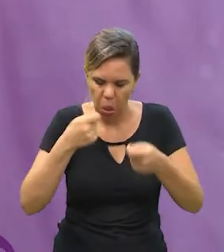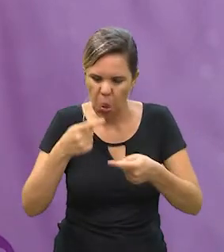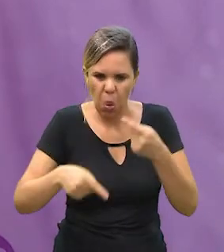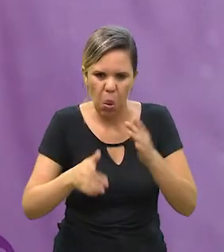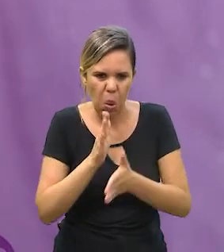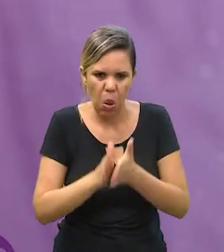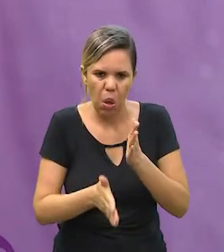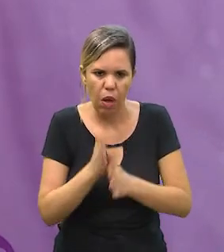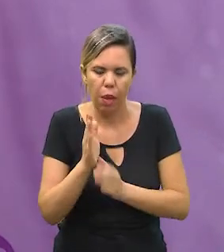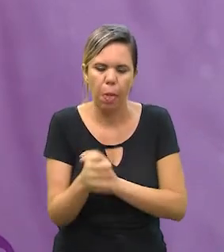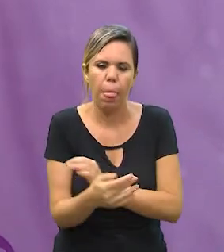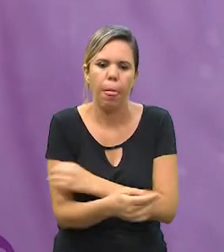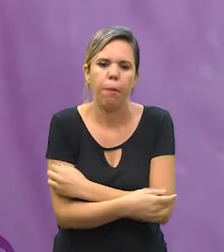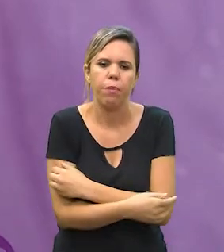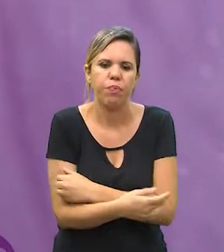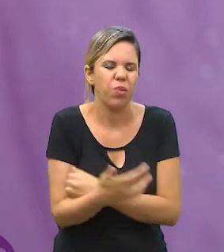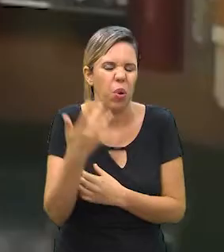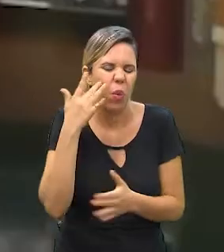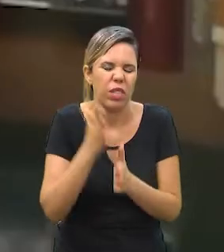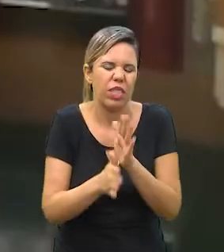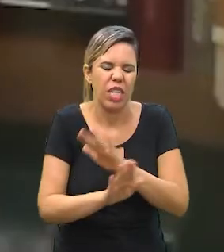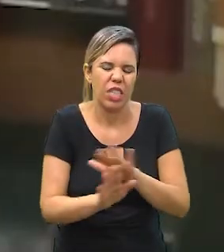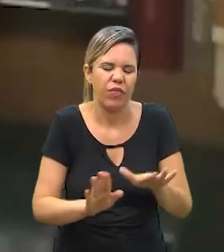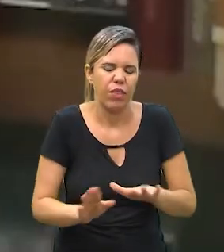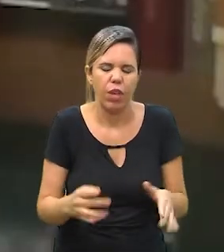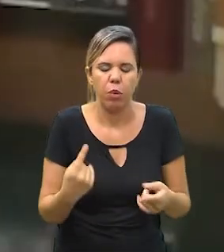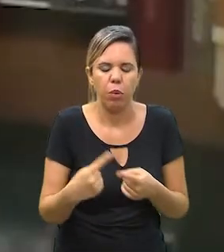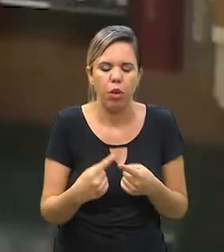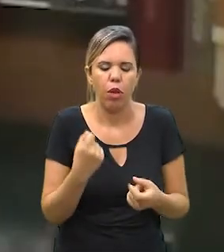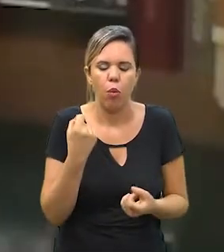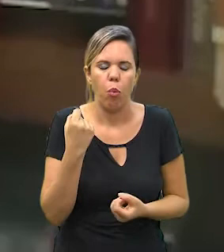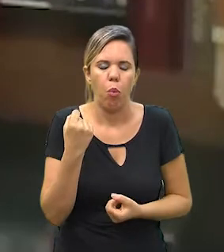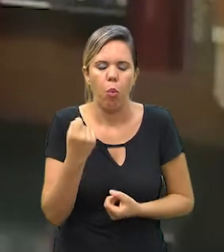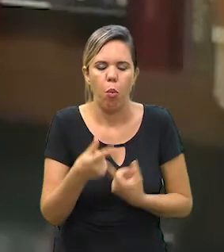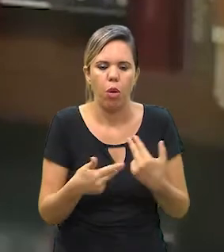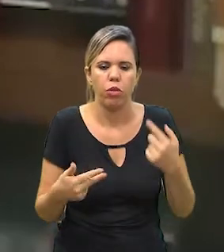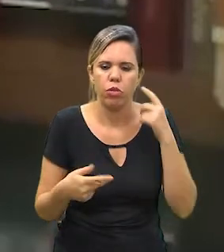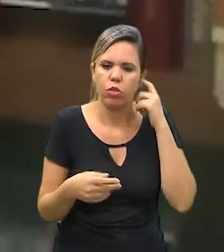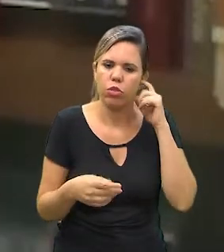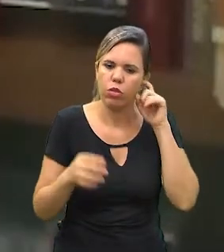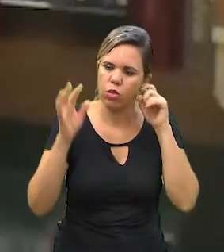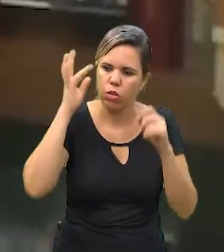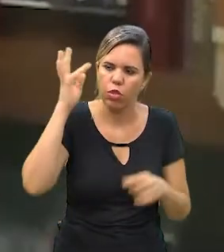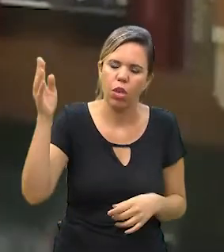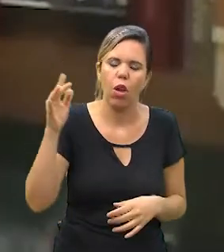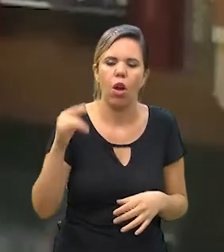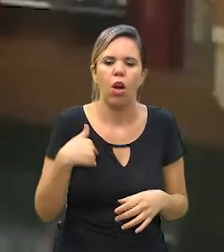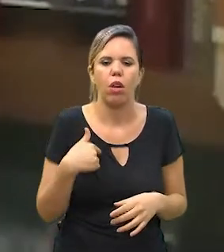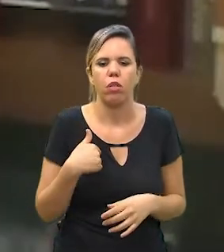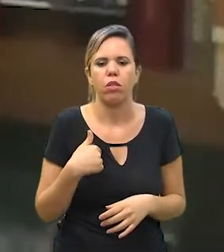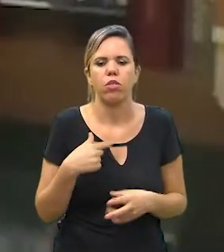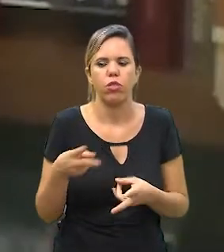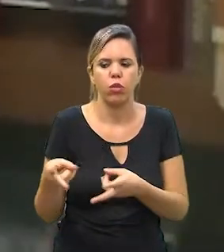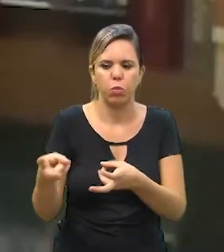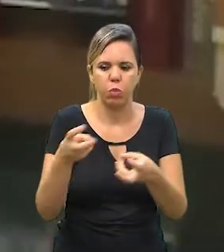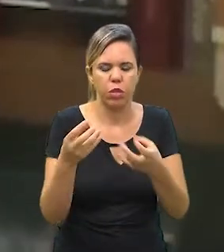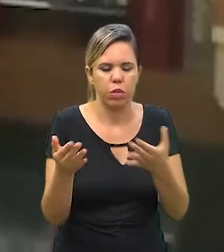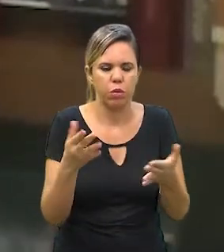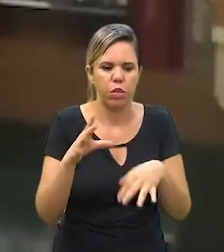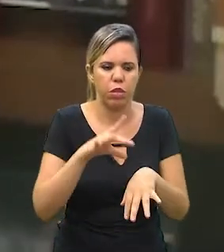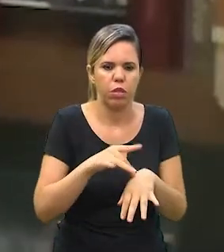ver? Não tem nada a ver. Uma das coisas que, teoricamente, do ponto de vista epidemiológico, vamos dizer